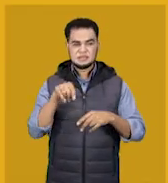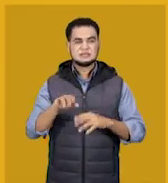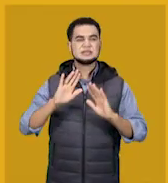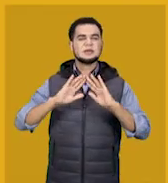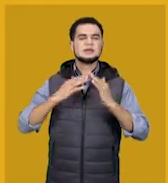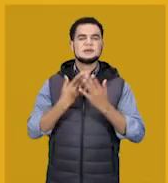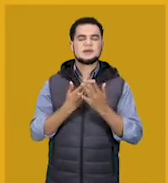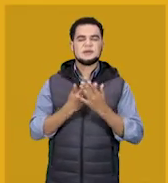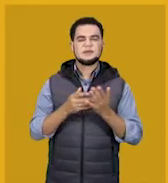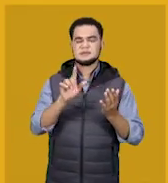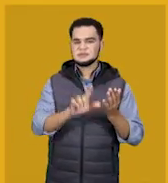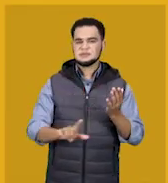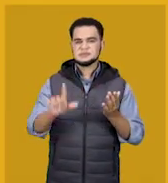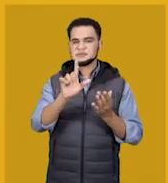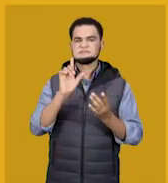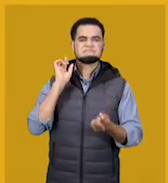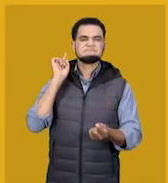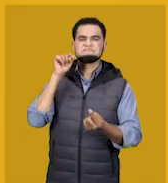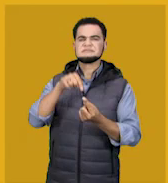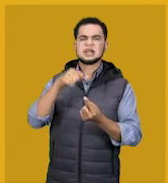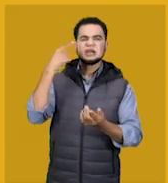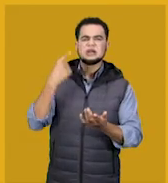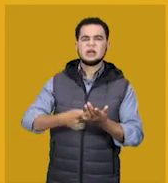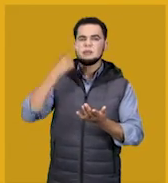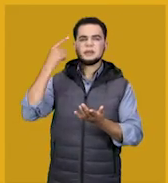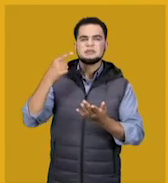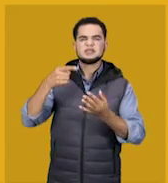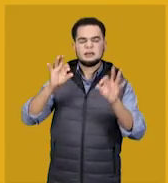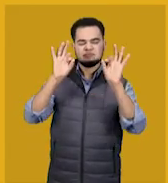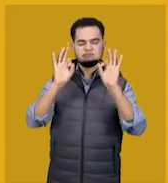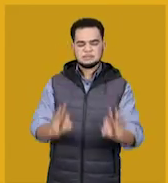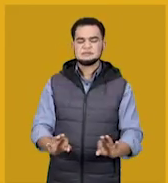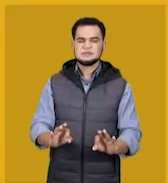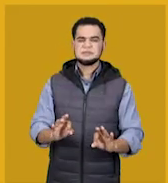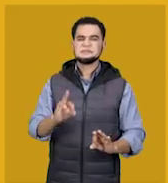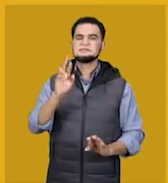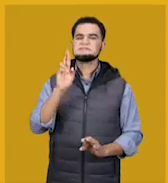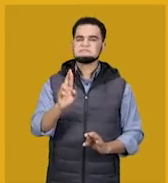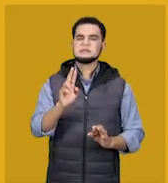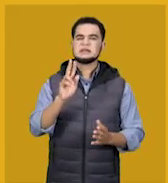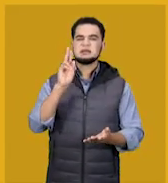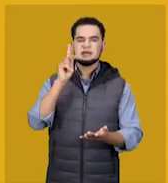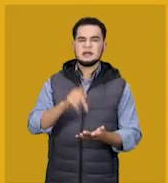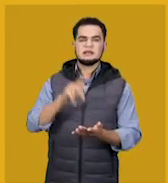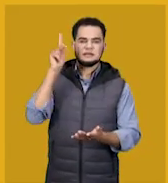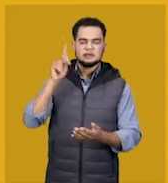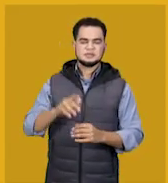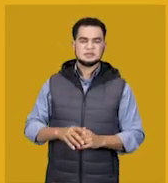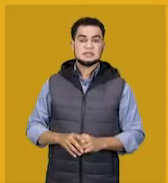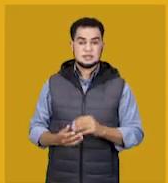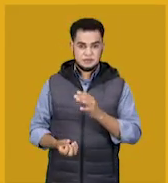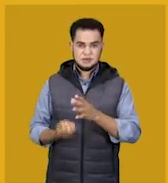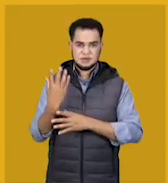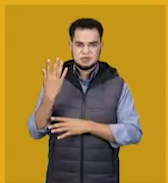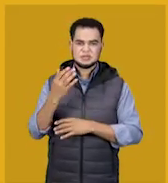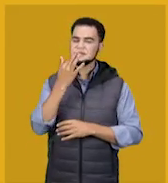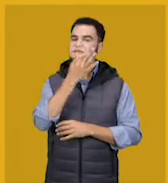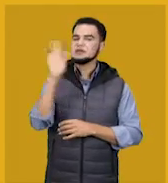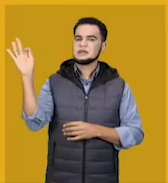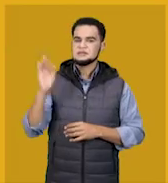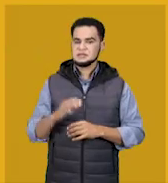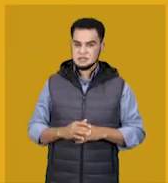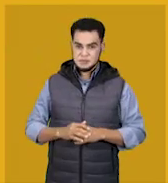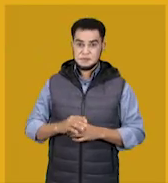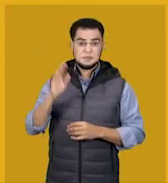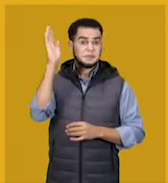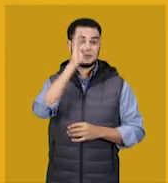tem um forte compromisso com a realidade. Tem origem na França e, no Brasil,